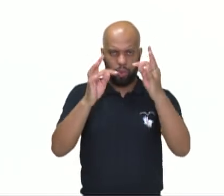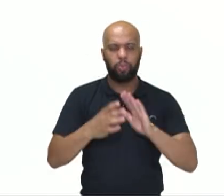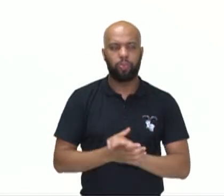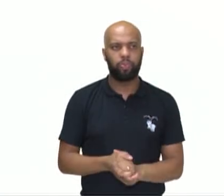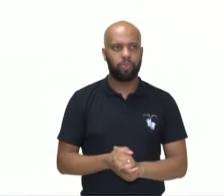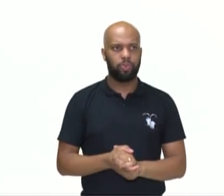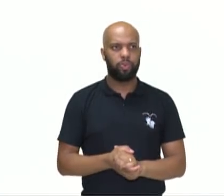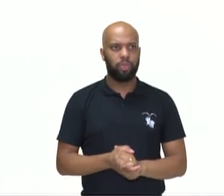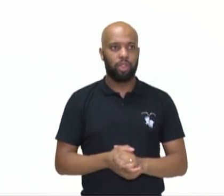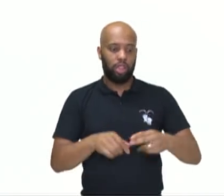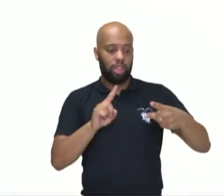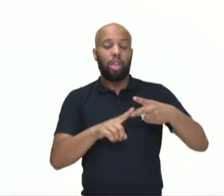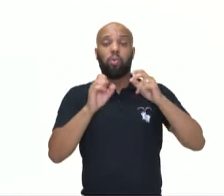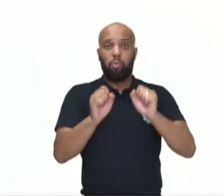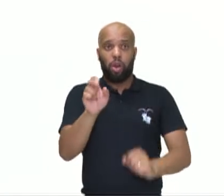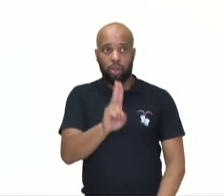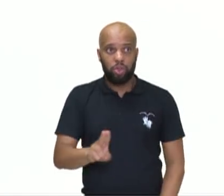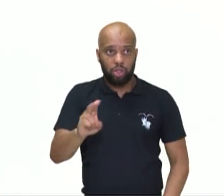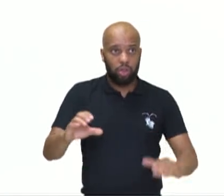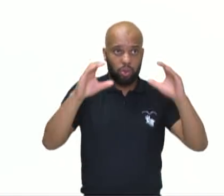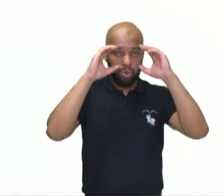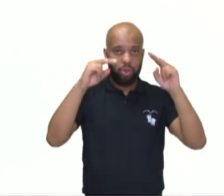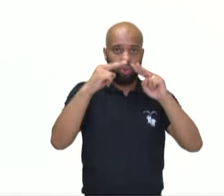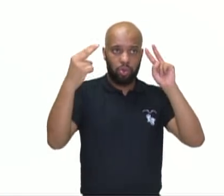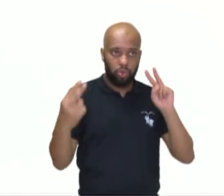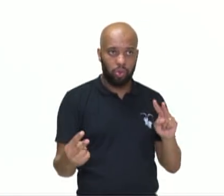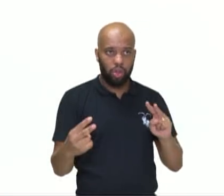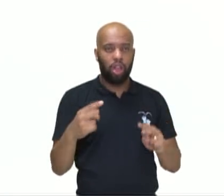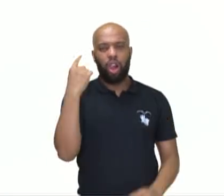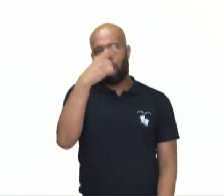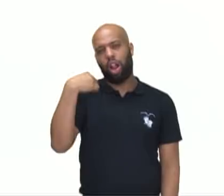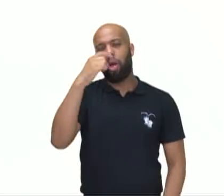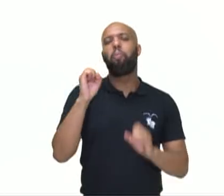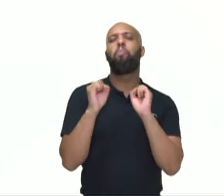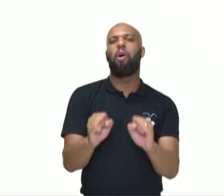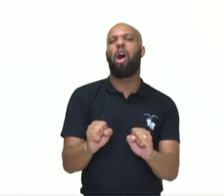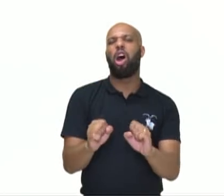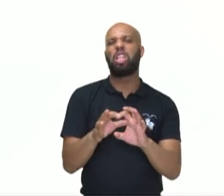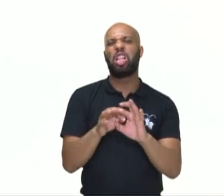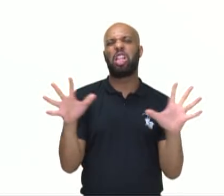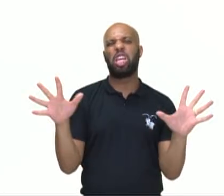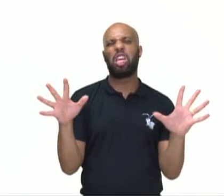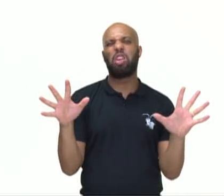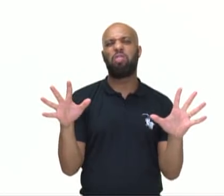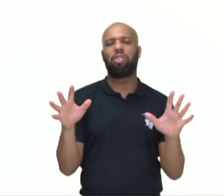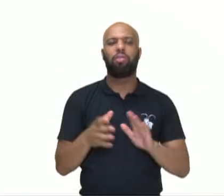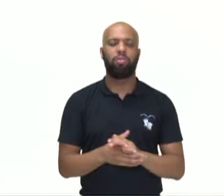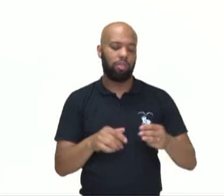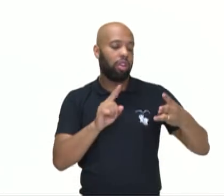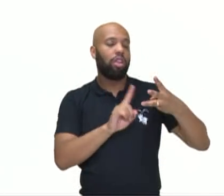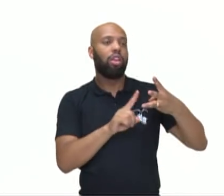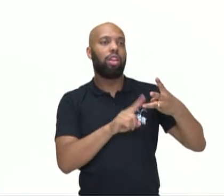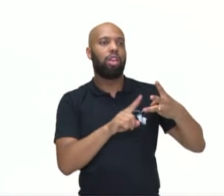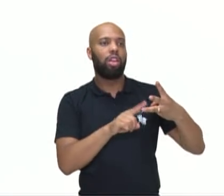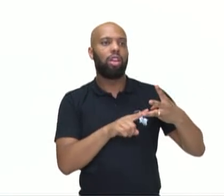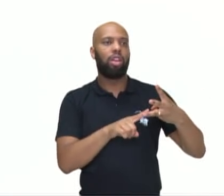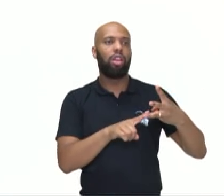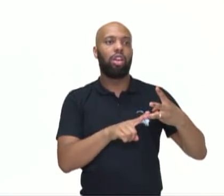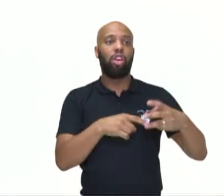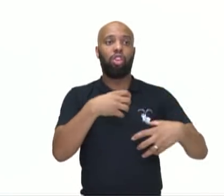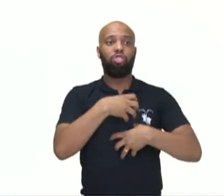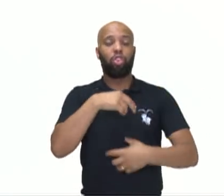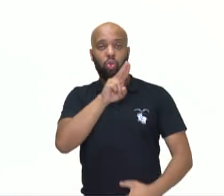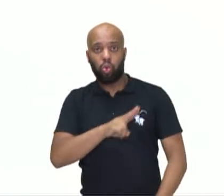eletrônicos. Podemos utilizar óculos de realidade virtual por longos períodos, sem moderação, e as alternativas de uso